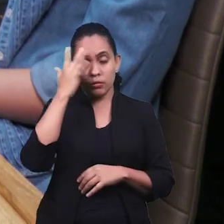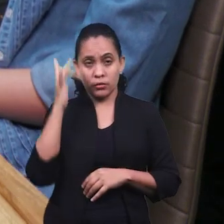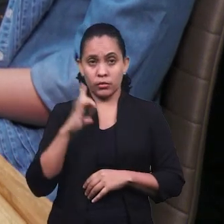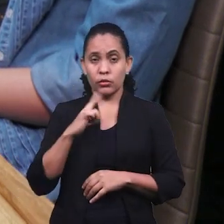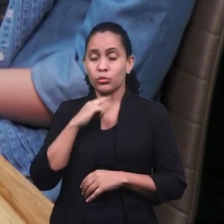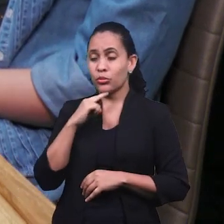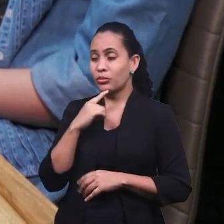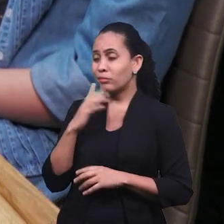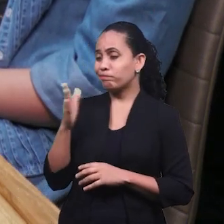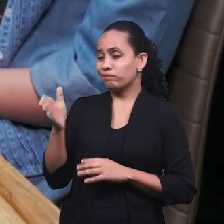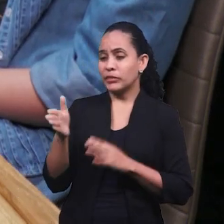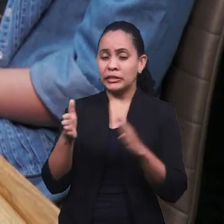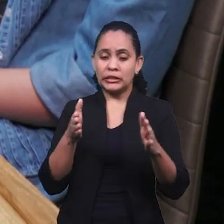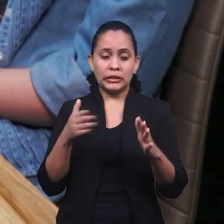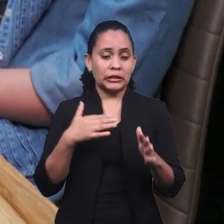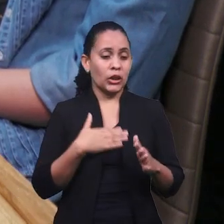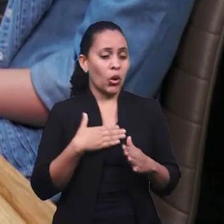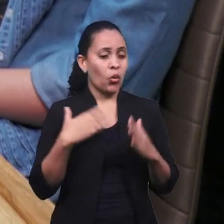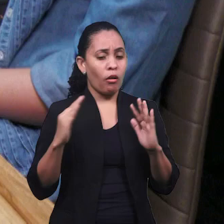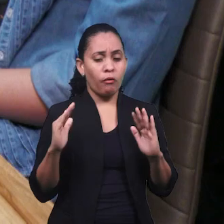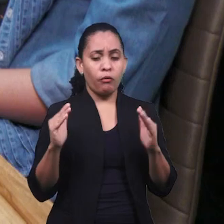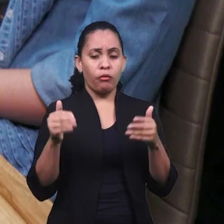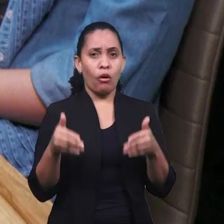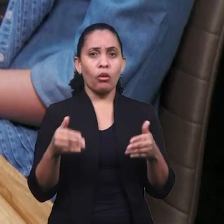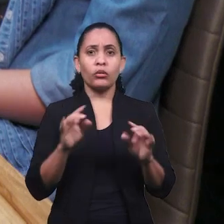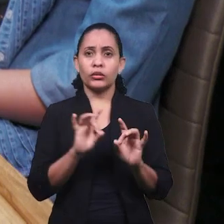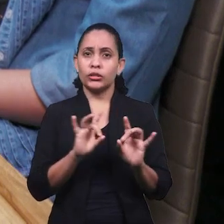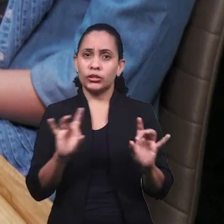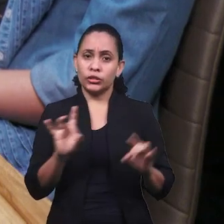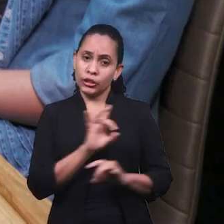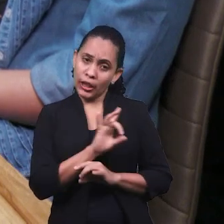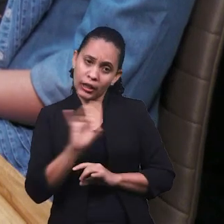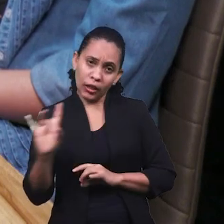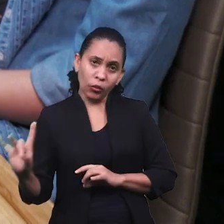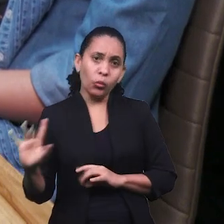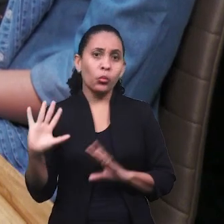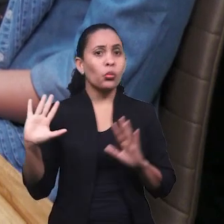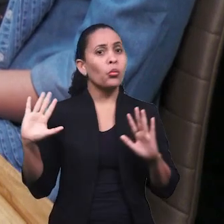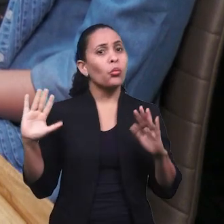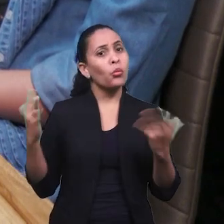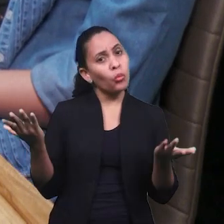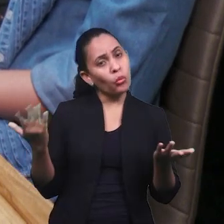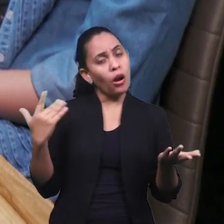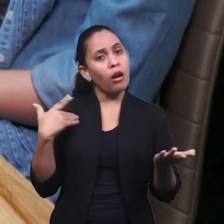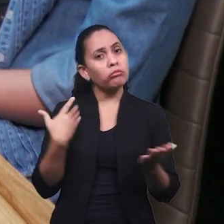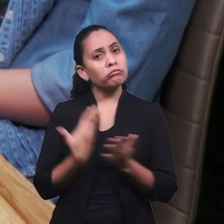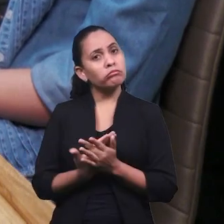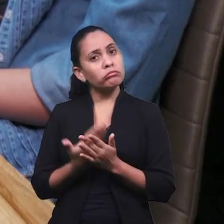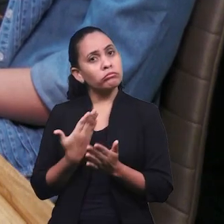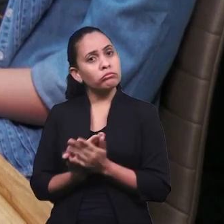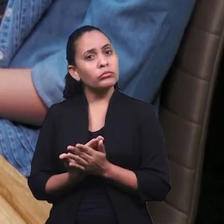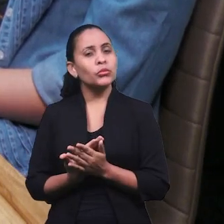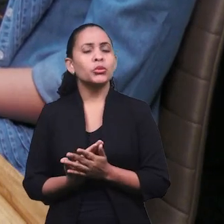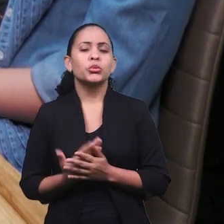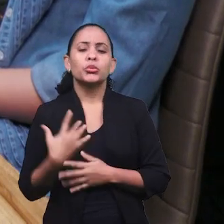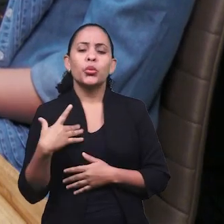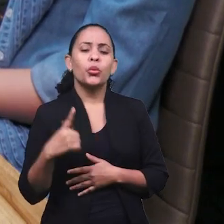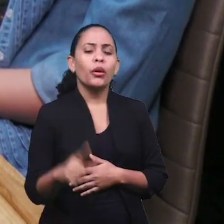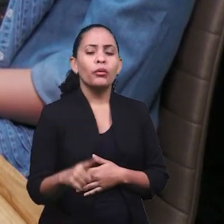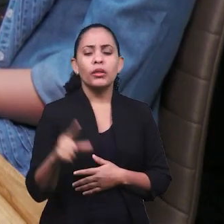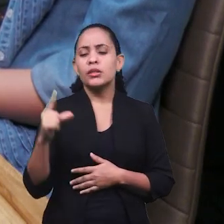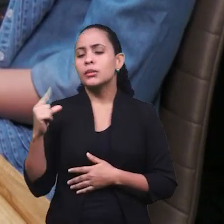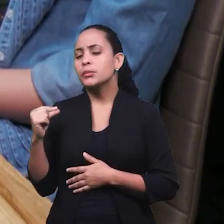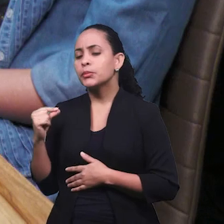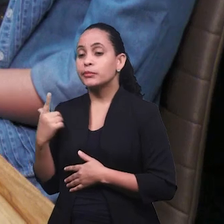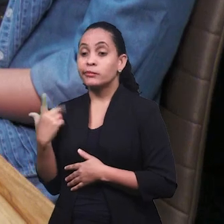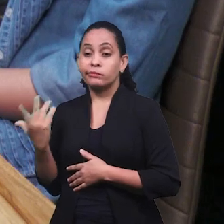dúvidas. Para que verdade. lado que eu vou? Qual é a ênfase de cada um deles? Exatamente. Né? Qual que eu escolho? Né? Então, aqui é para